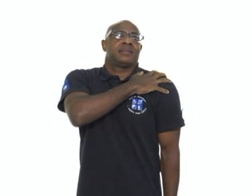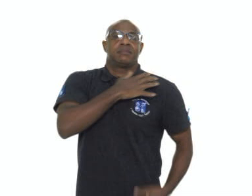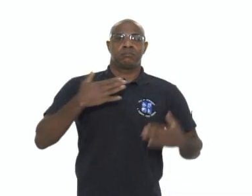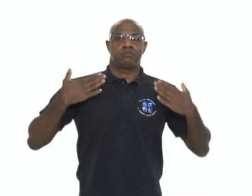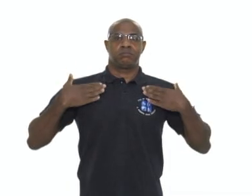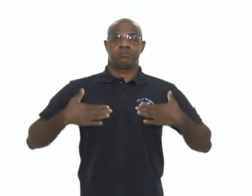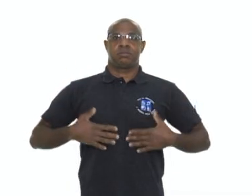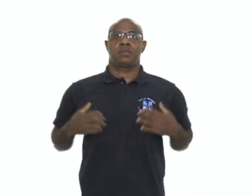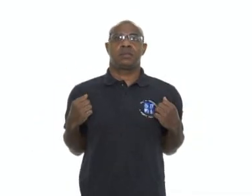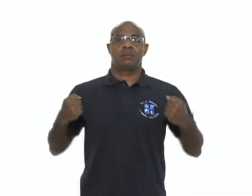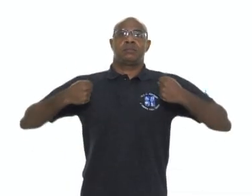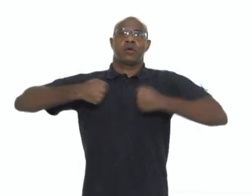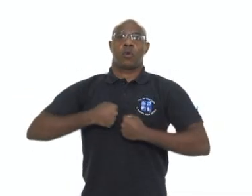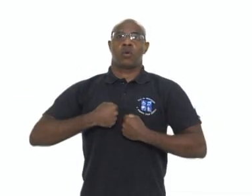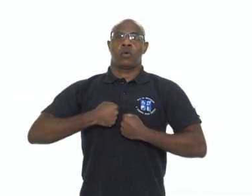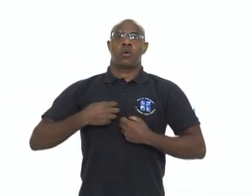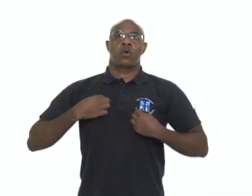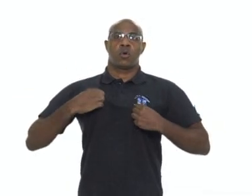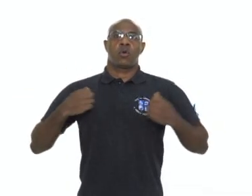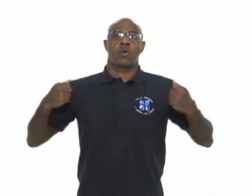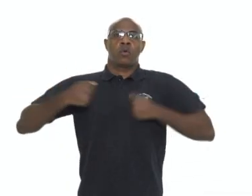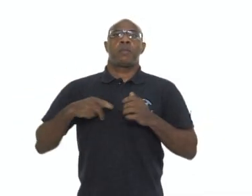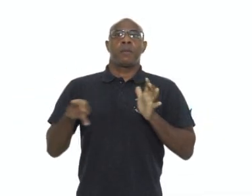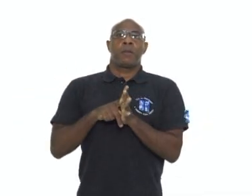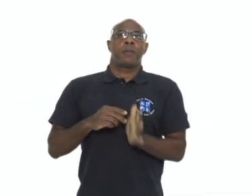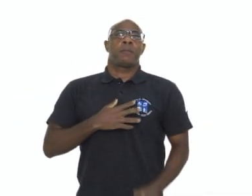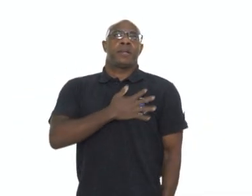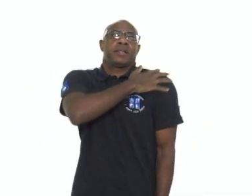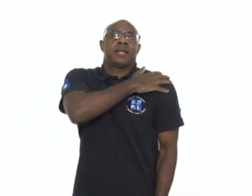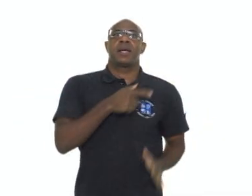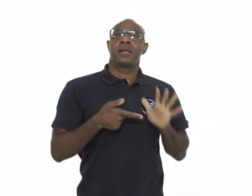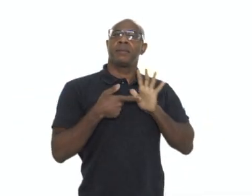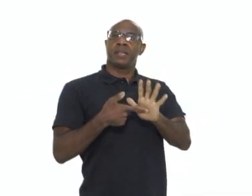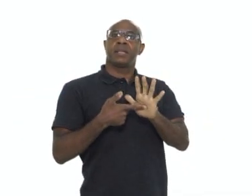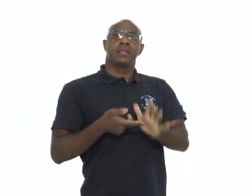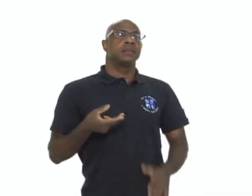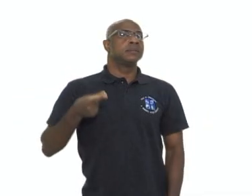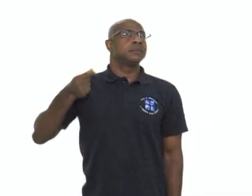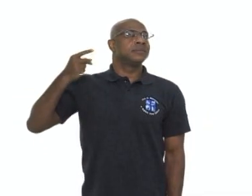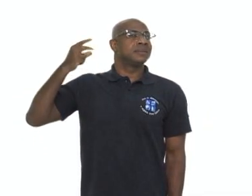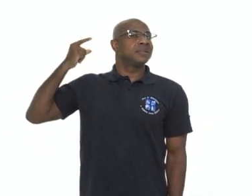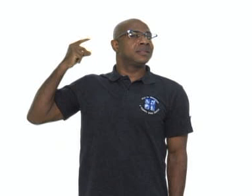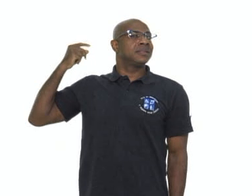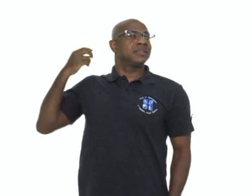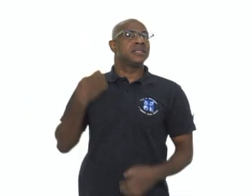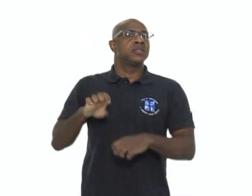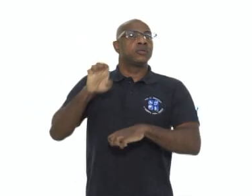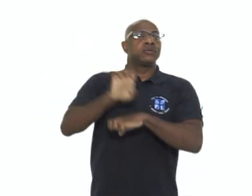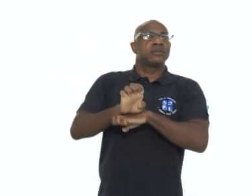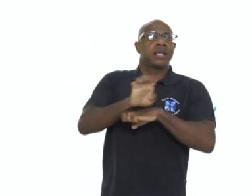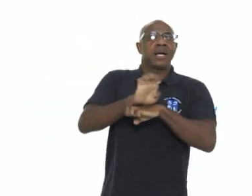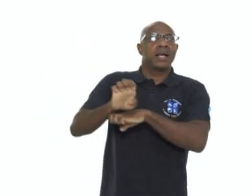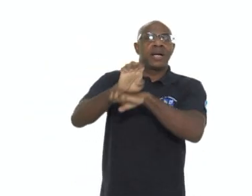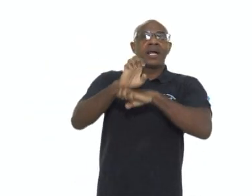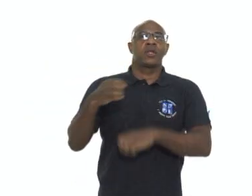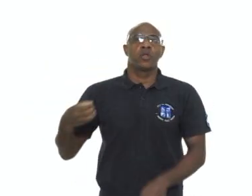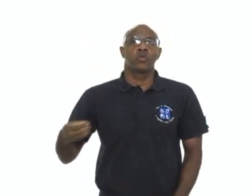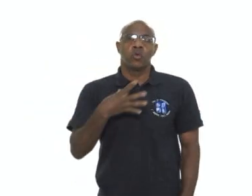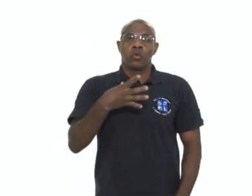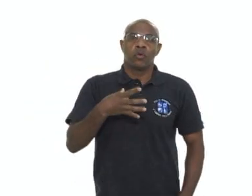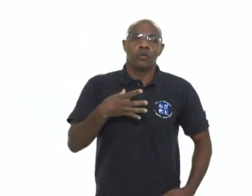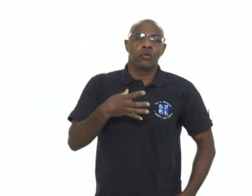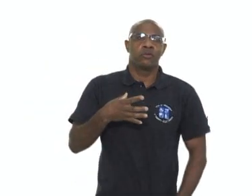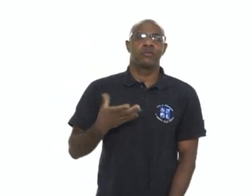sua farda militar, representação produzida durante o período do Estado Novo, de Getúlio Vargas, relacionando-se